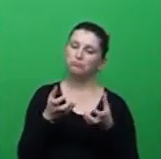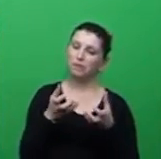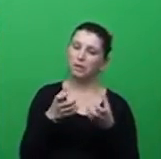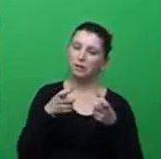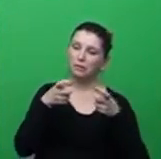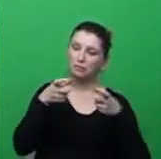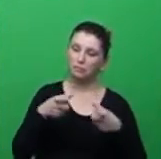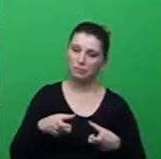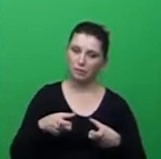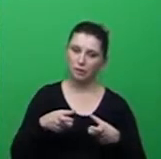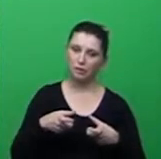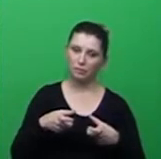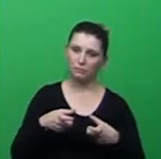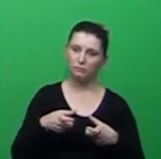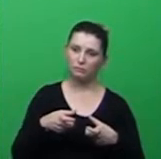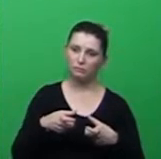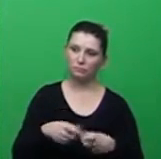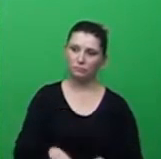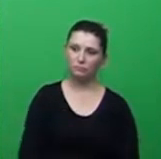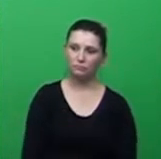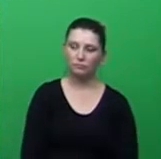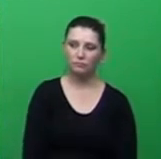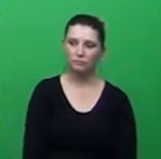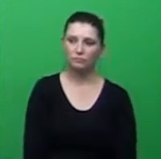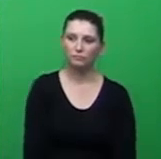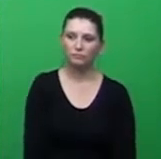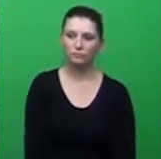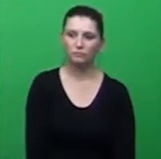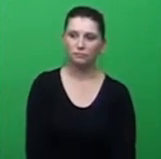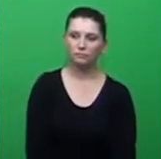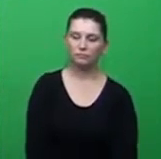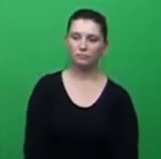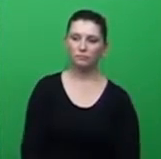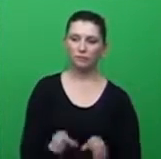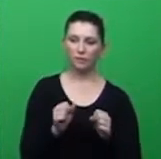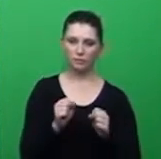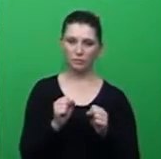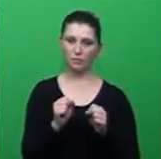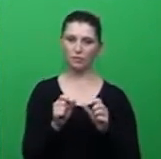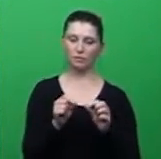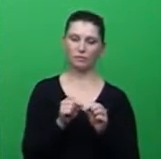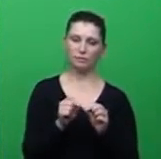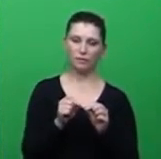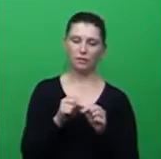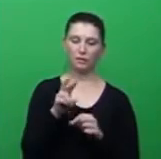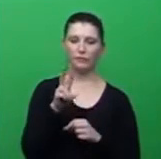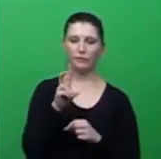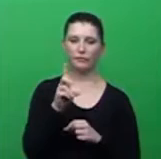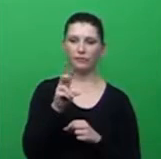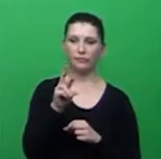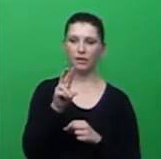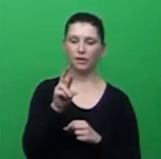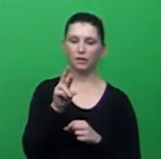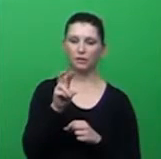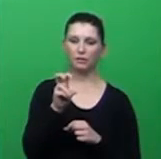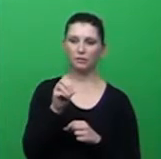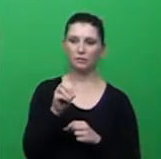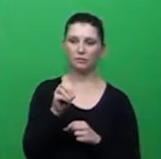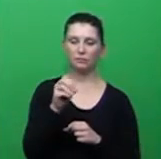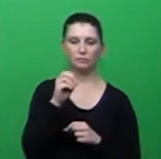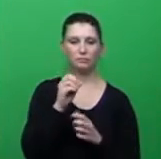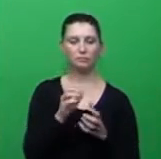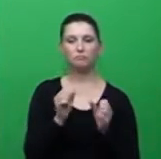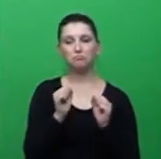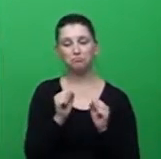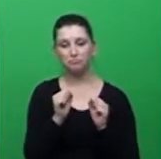terreno, de um galpão, para que pudesse transformar esse vidro e poder recolher e